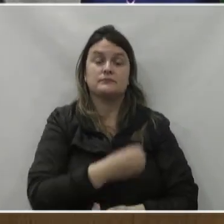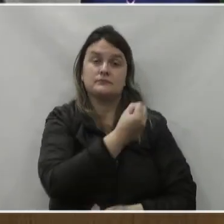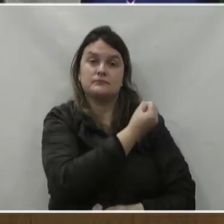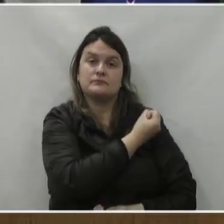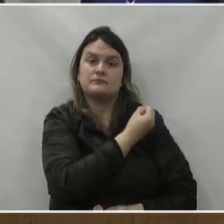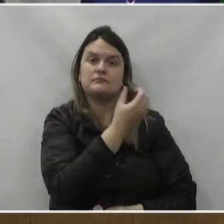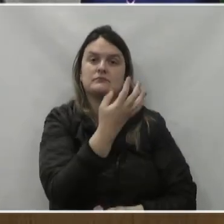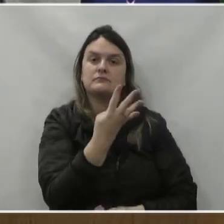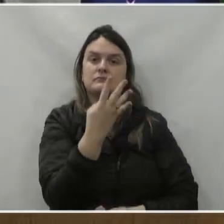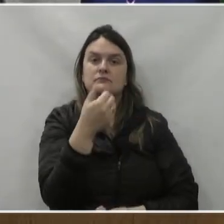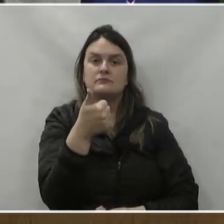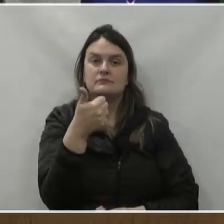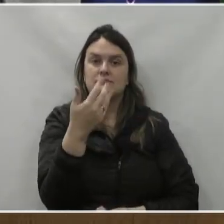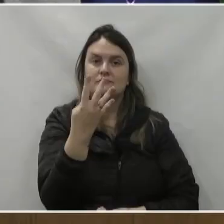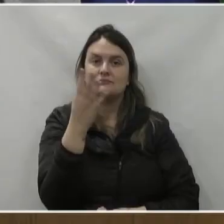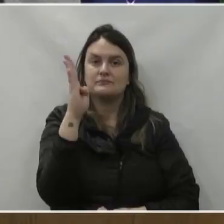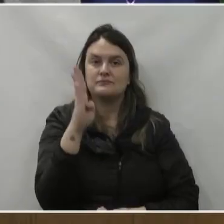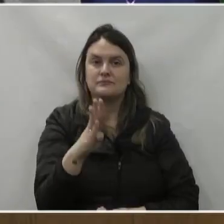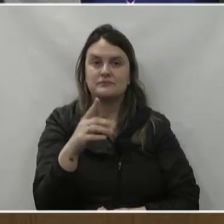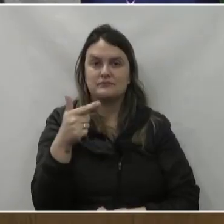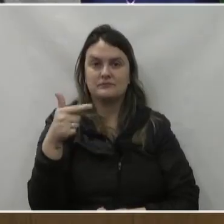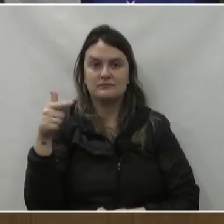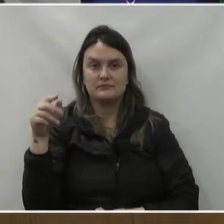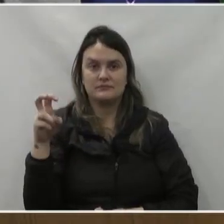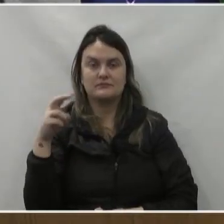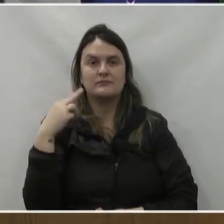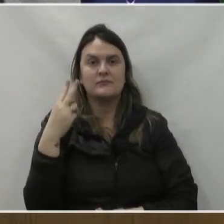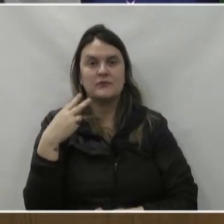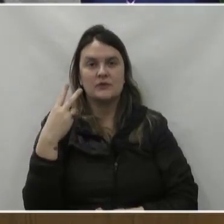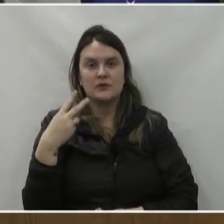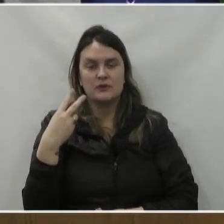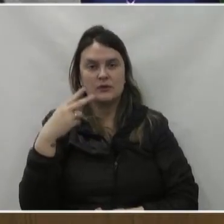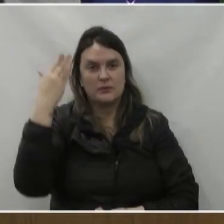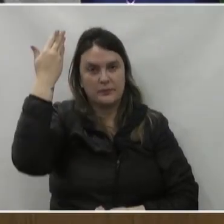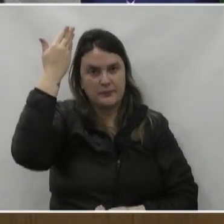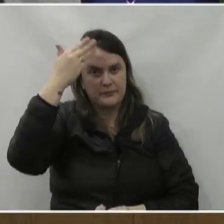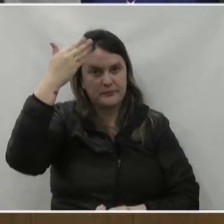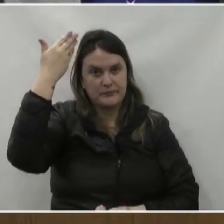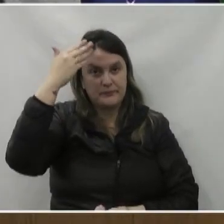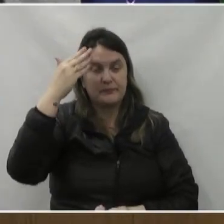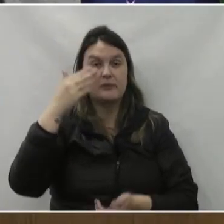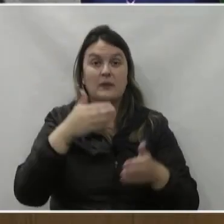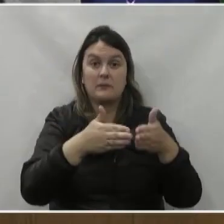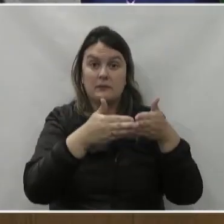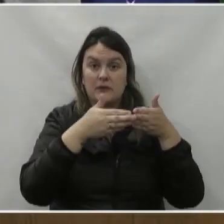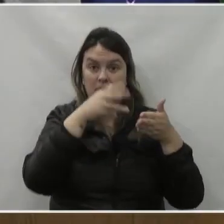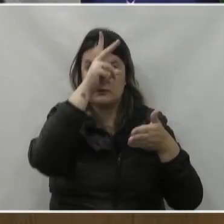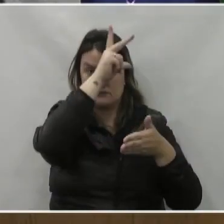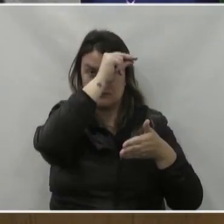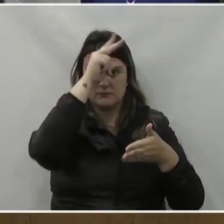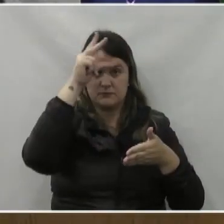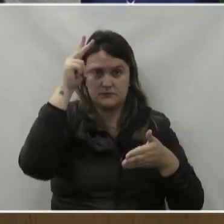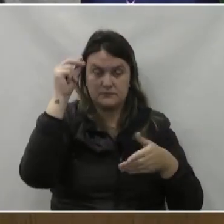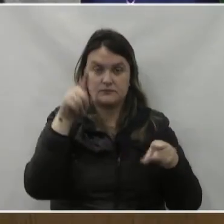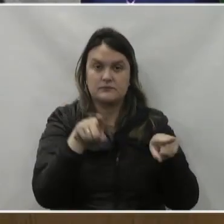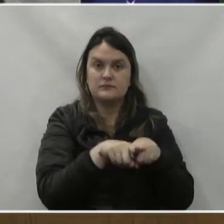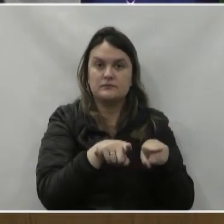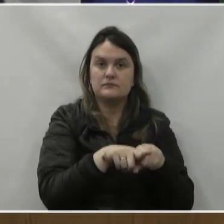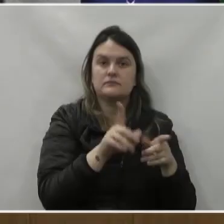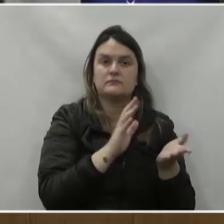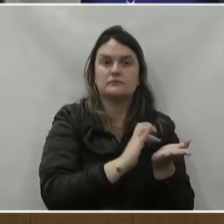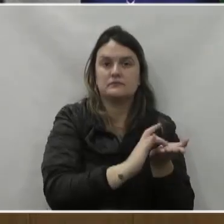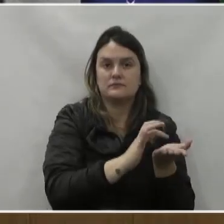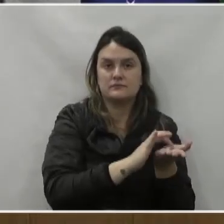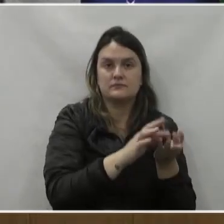Indicação número 414/2025 do vereador Valdir Luiz Cortellini ao Poder Executivo Municipal, por meio da